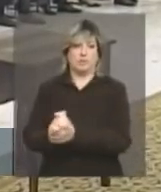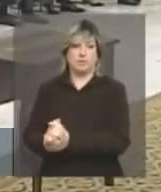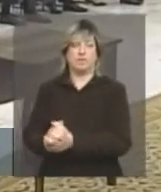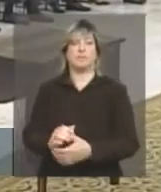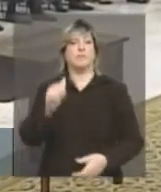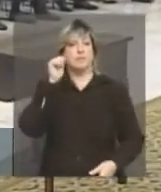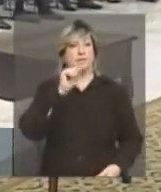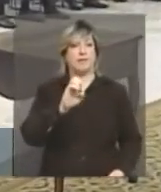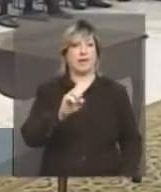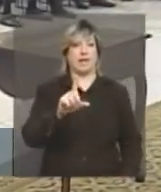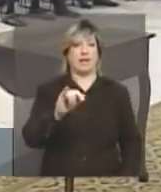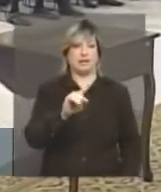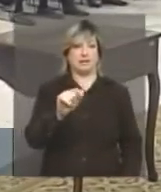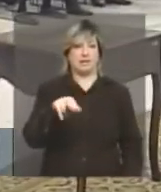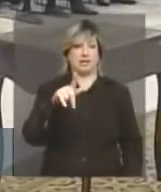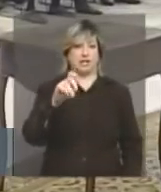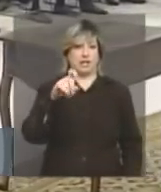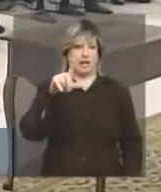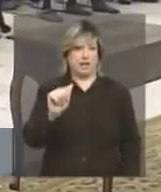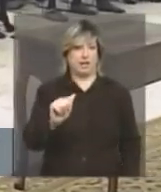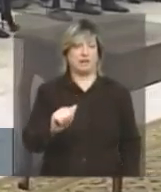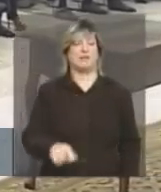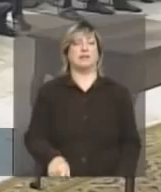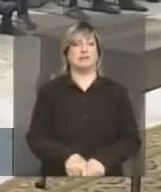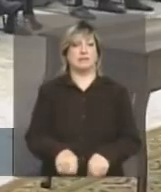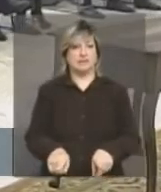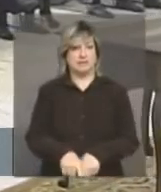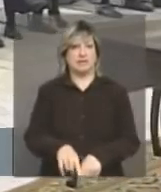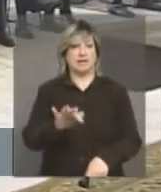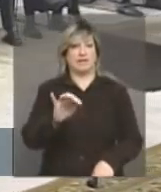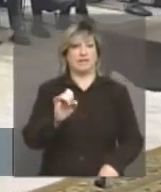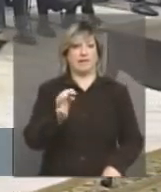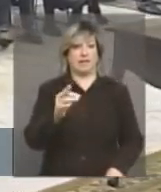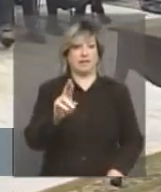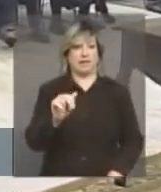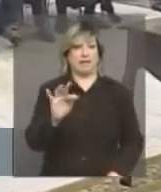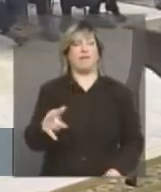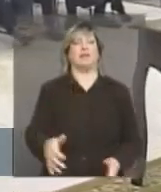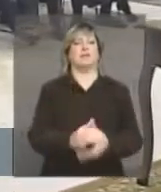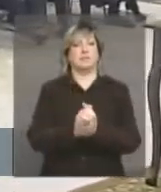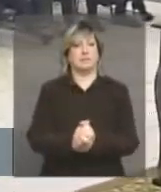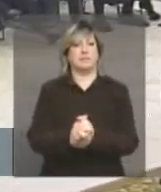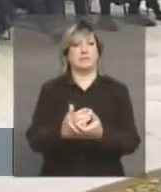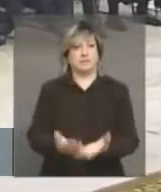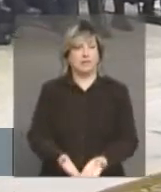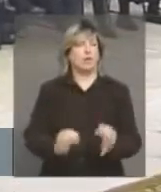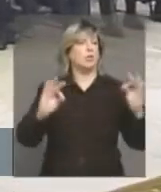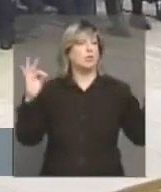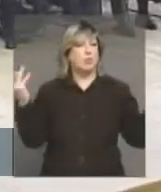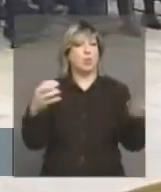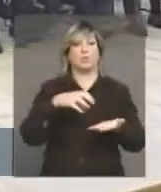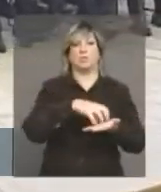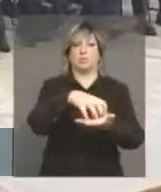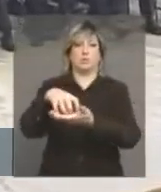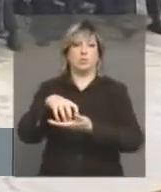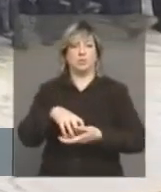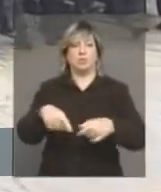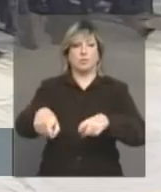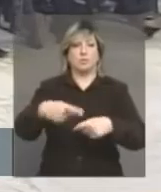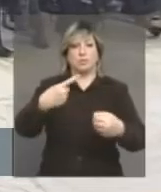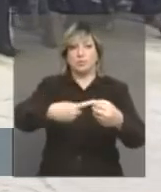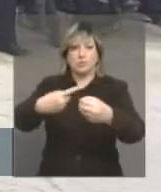Elisângela Araújo, da FETRAF, em cumprimento a todos os movimentos rurais,